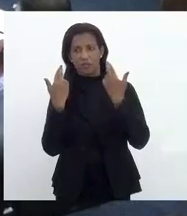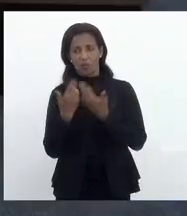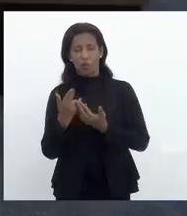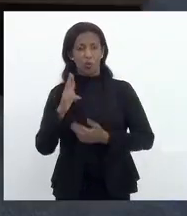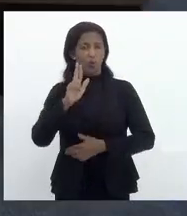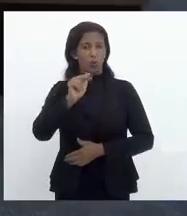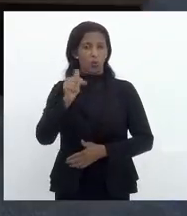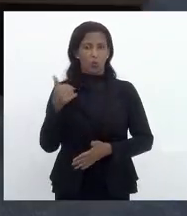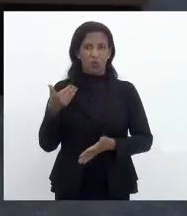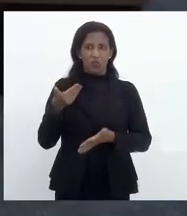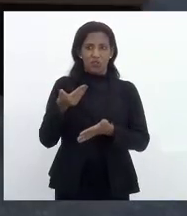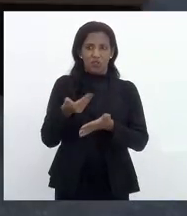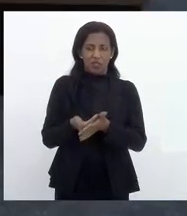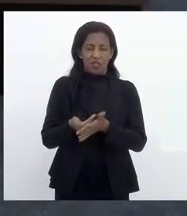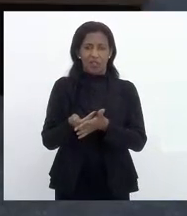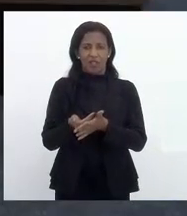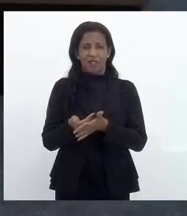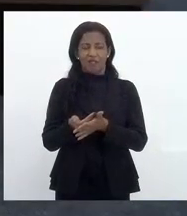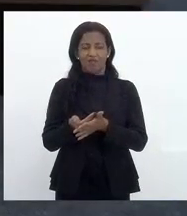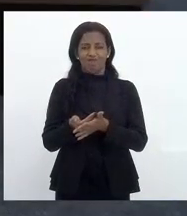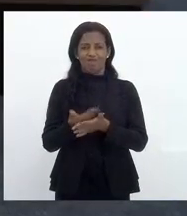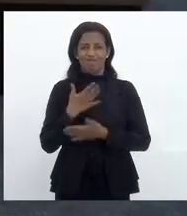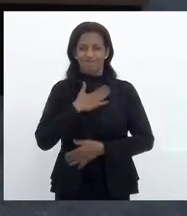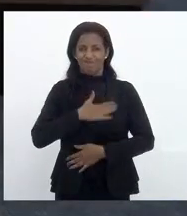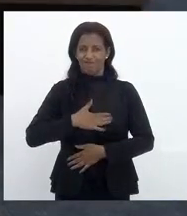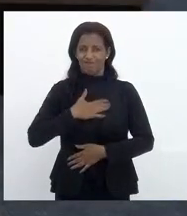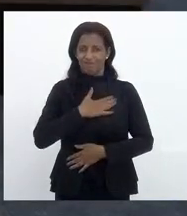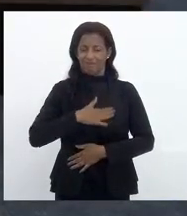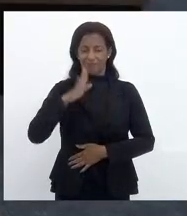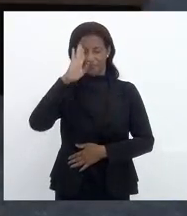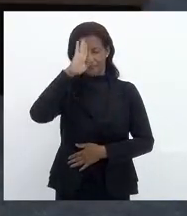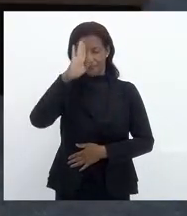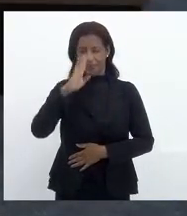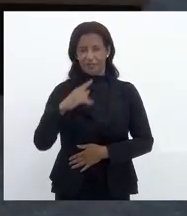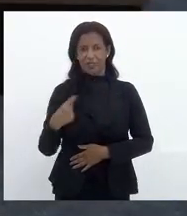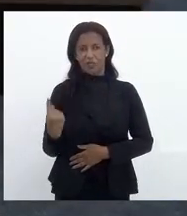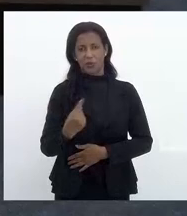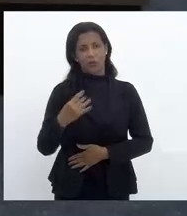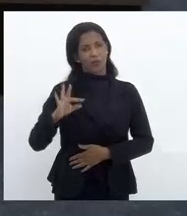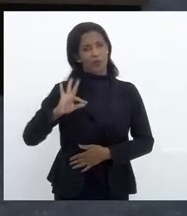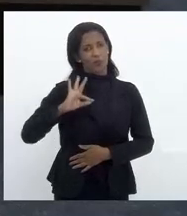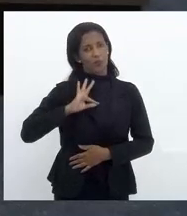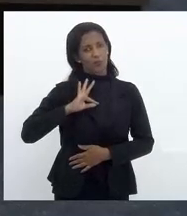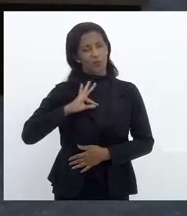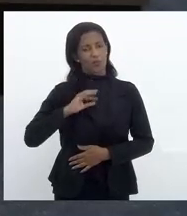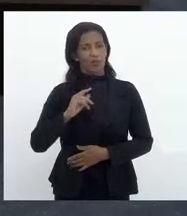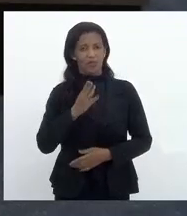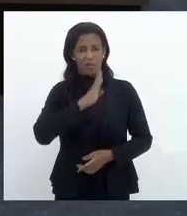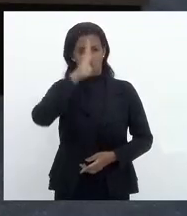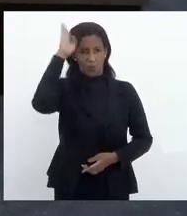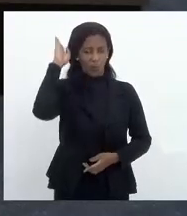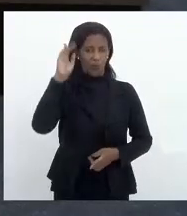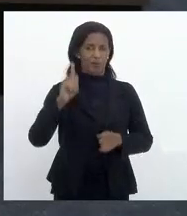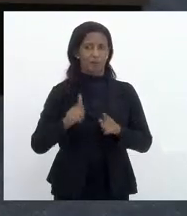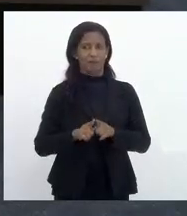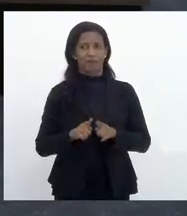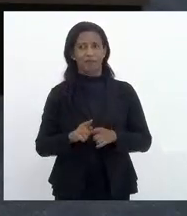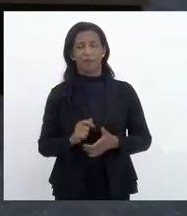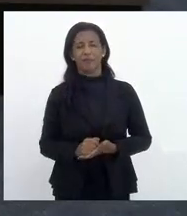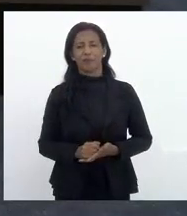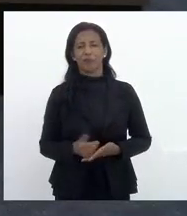nunca chegaram ao nosso contrato principalmente se nossos policiais militares dos Bombeiros Militares